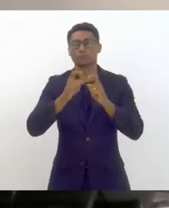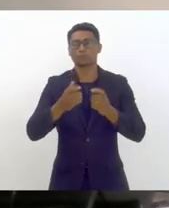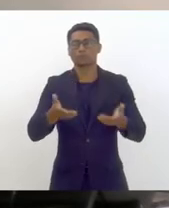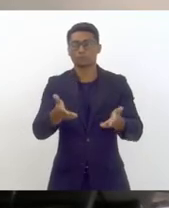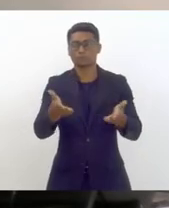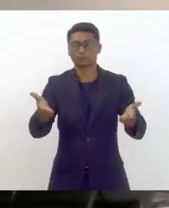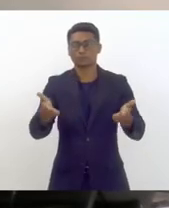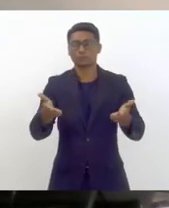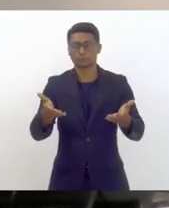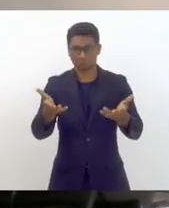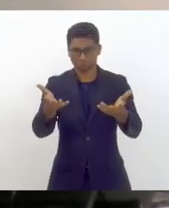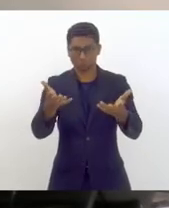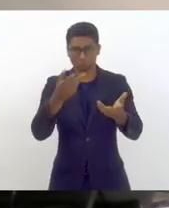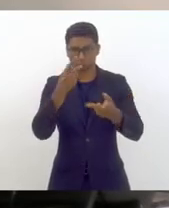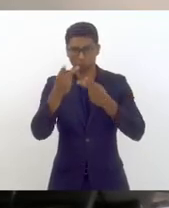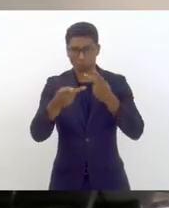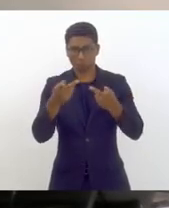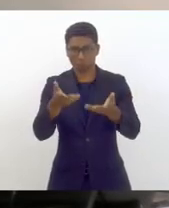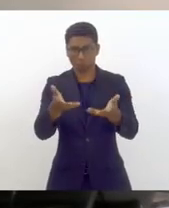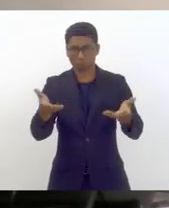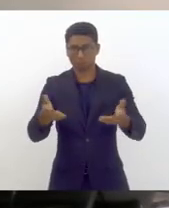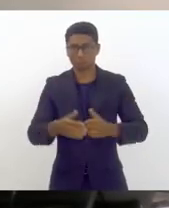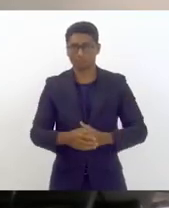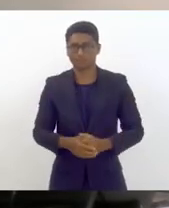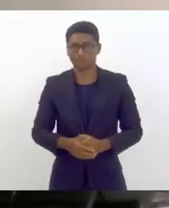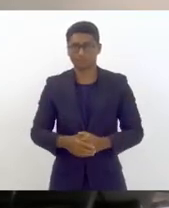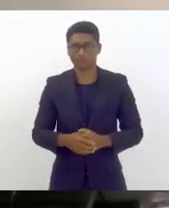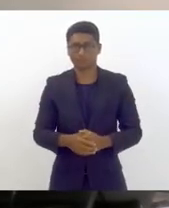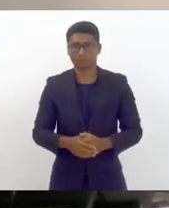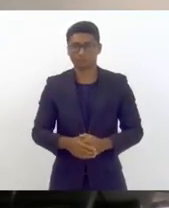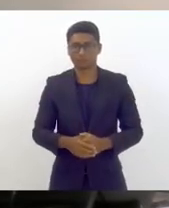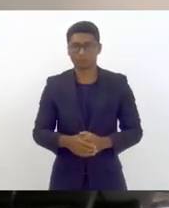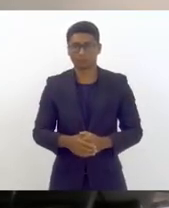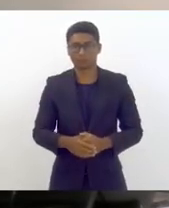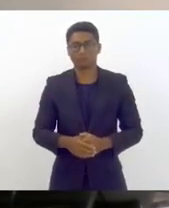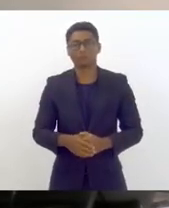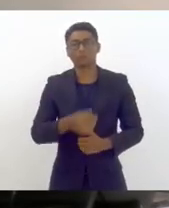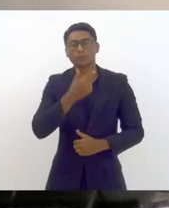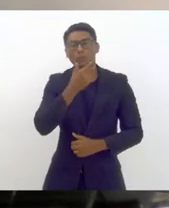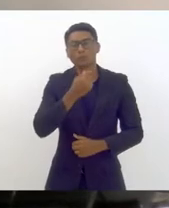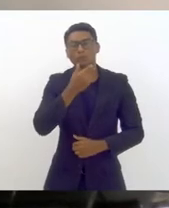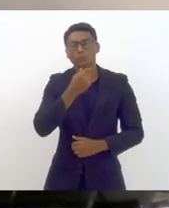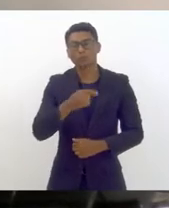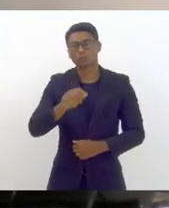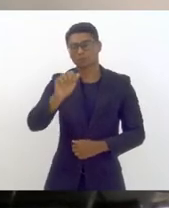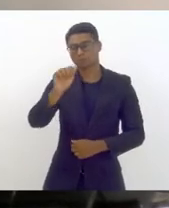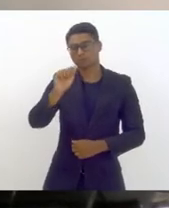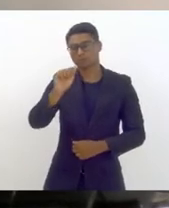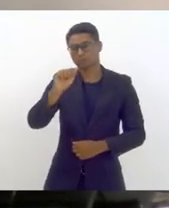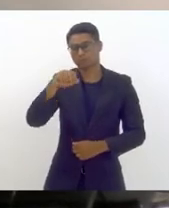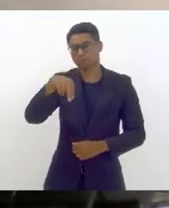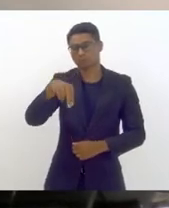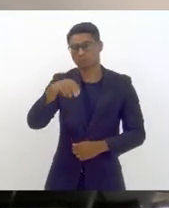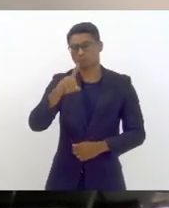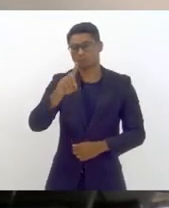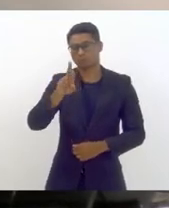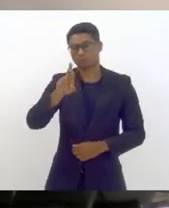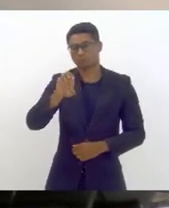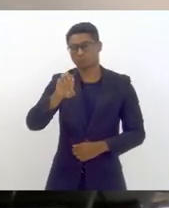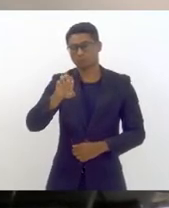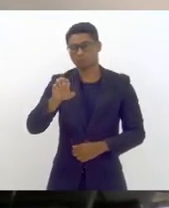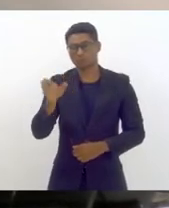quer fazer uso da palavra? Me parece que o senhor André Ilha, que está online, que